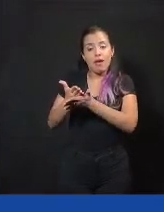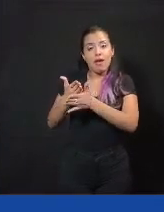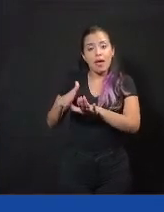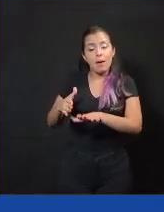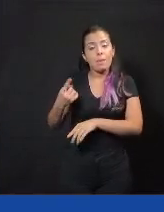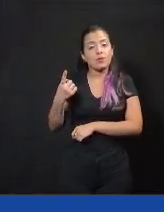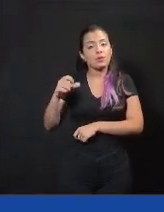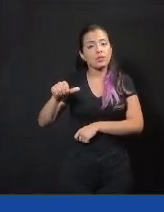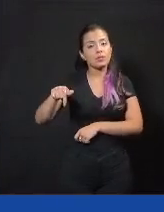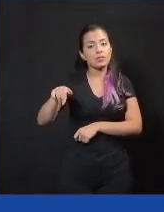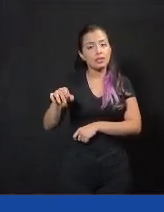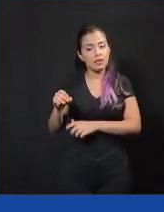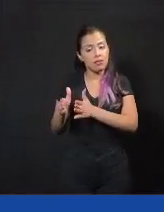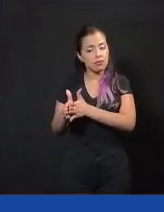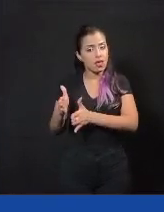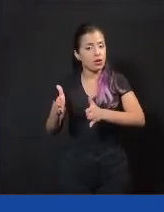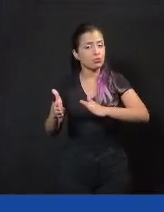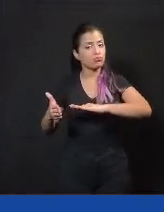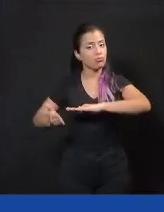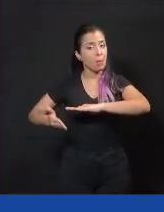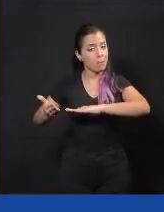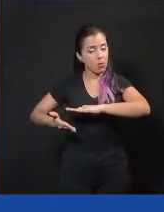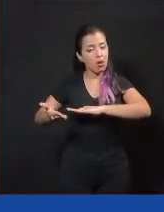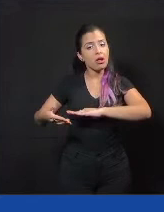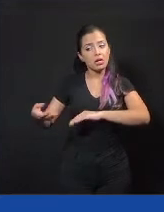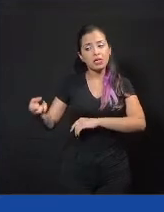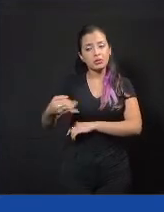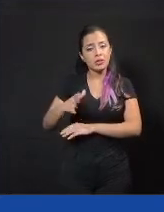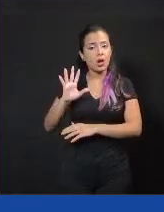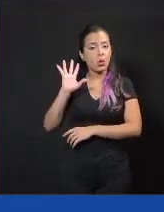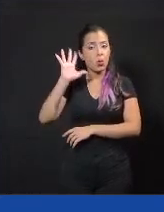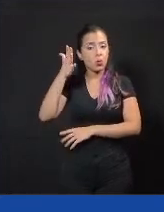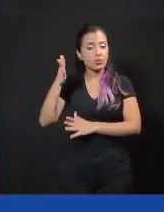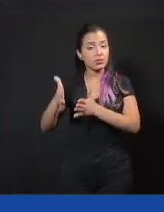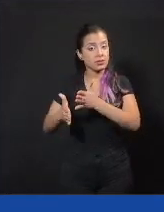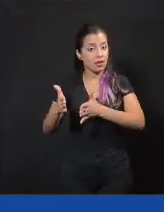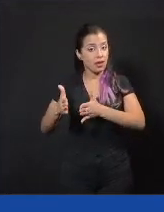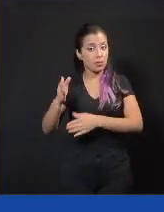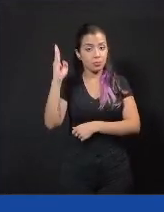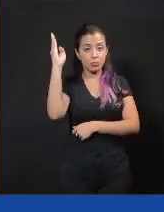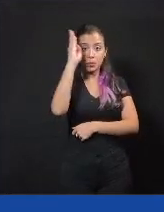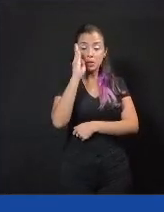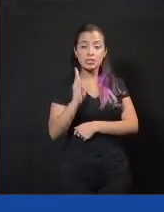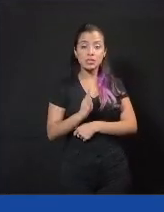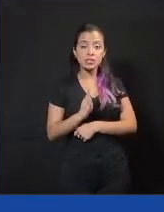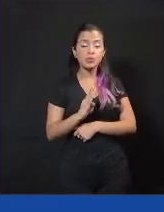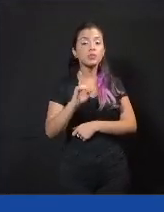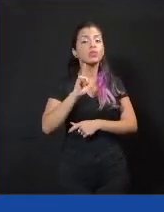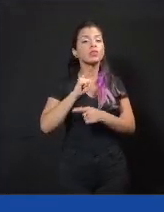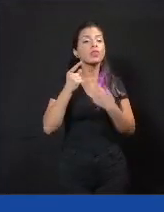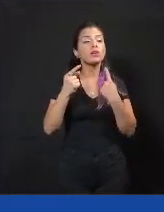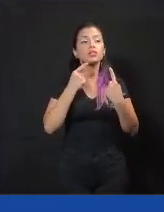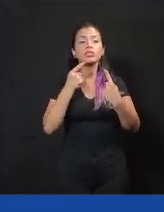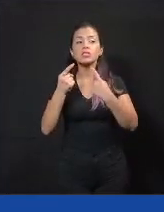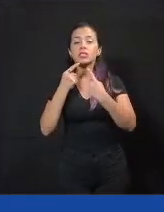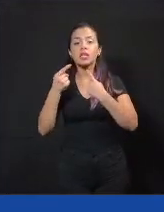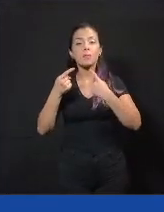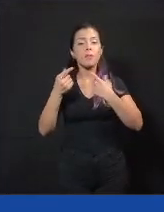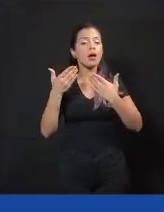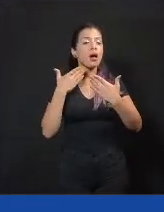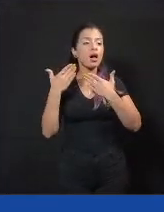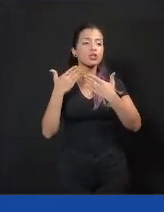bastante contemporânea ao processo que acontecia no Brasil, o debate sobre a igualdade racial